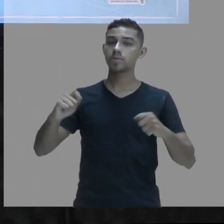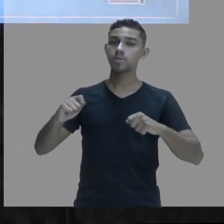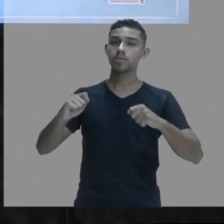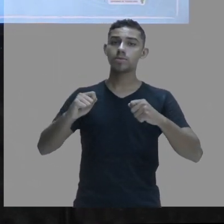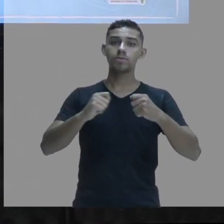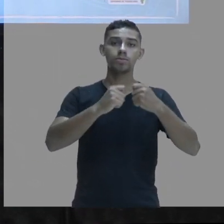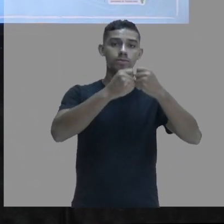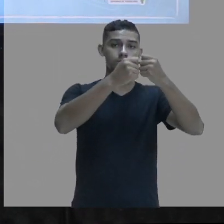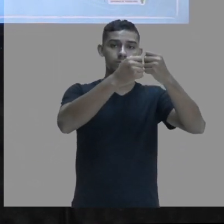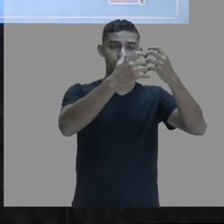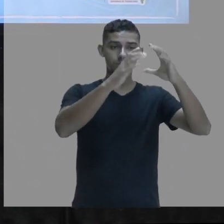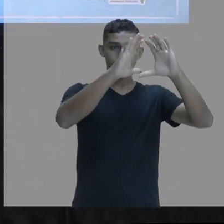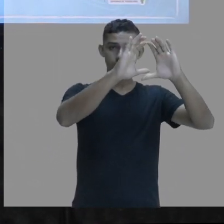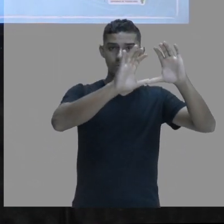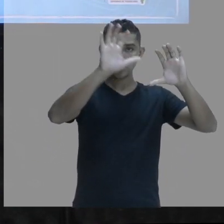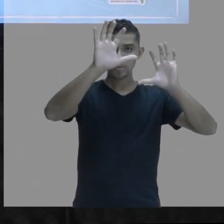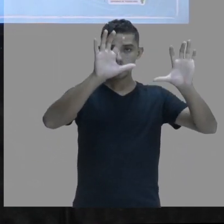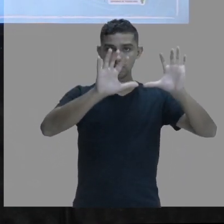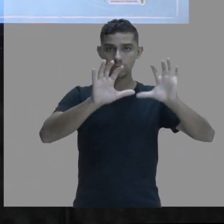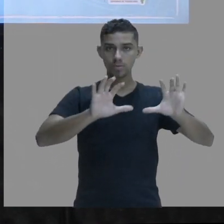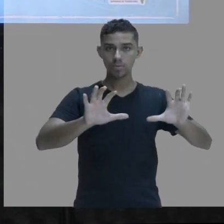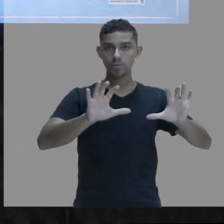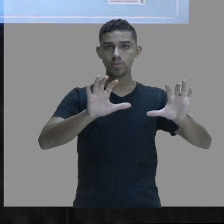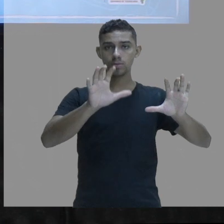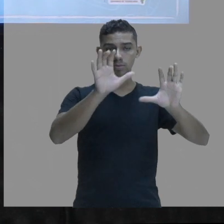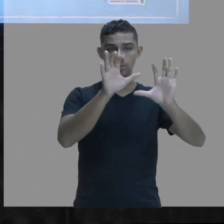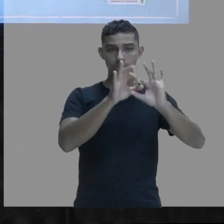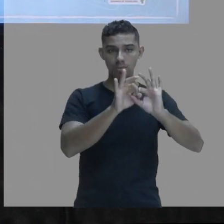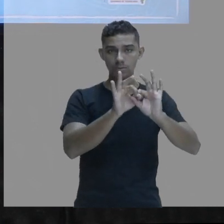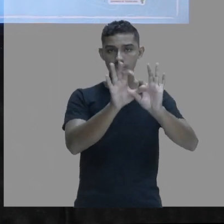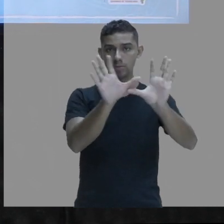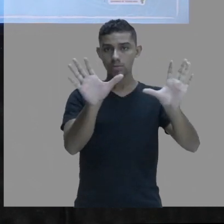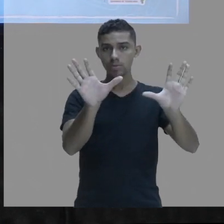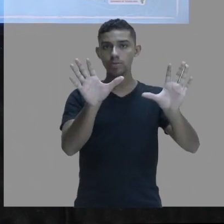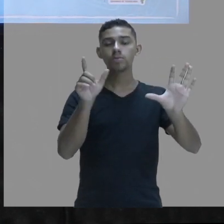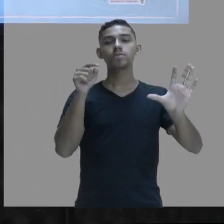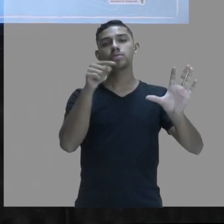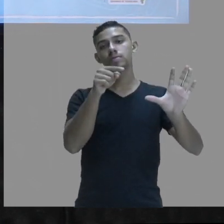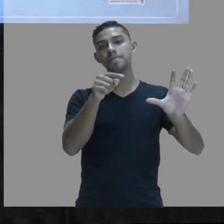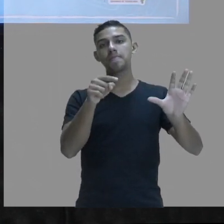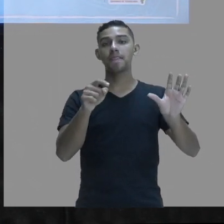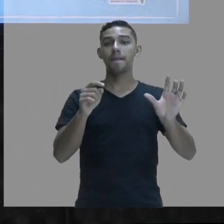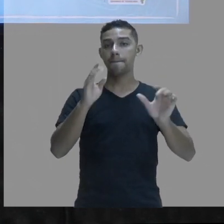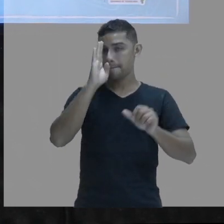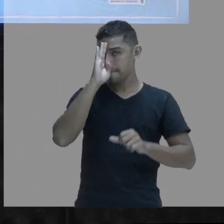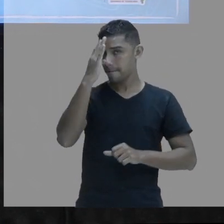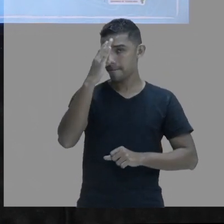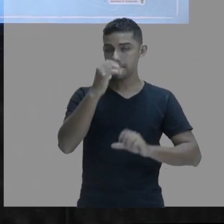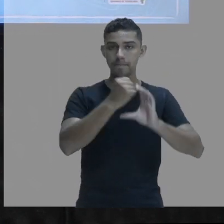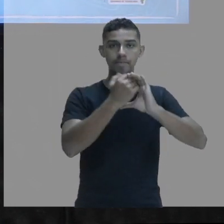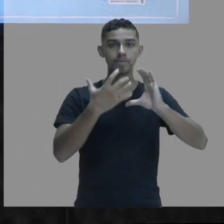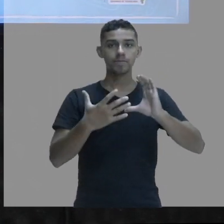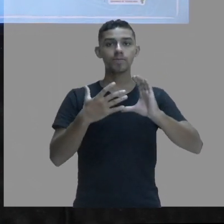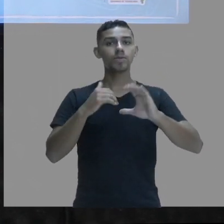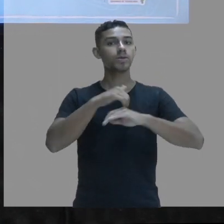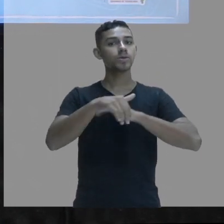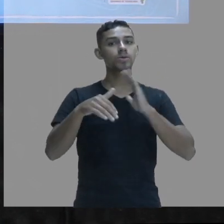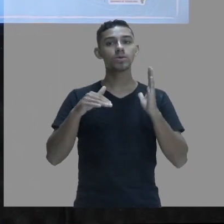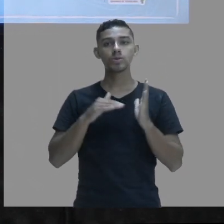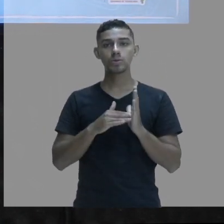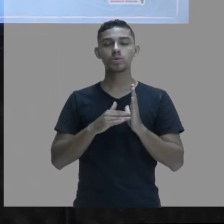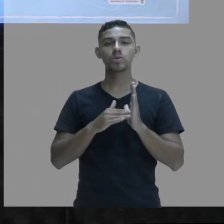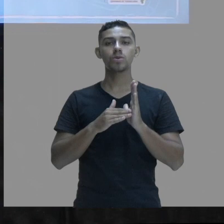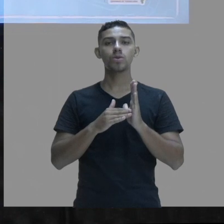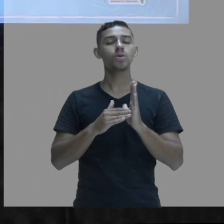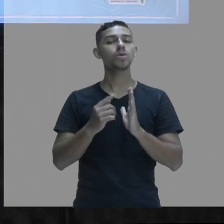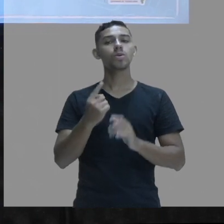e a principal característica é a presença de uma ligação dupla. Então, todo hidrocarboneto que apresentar